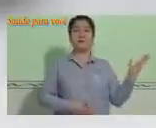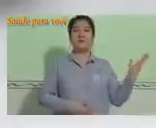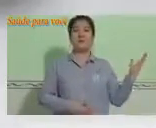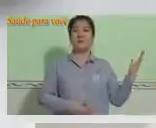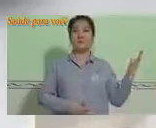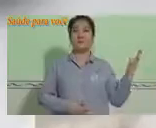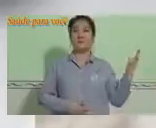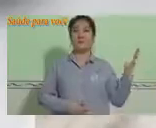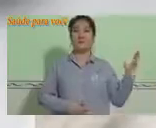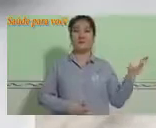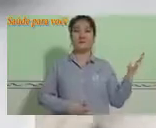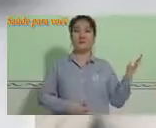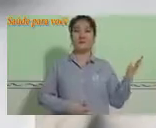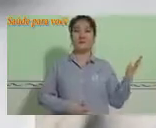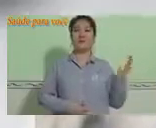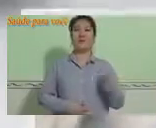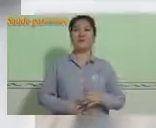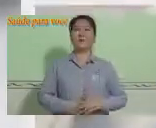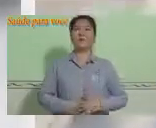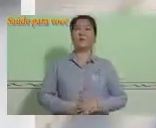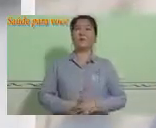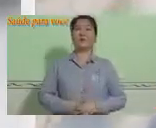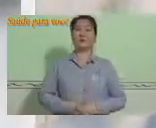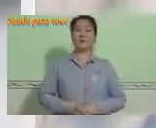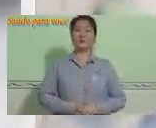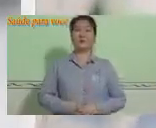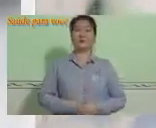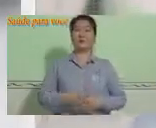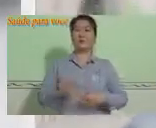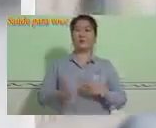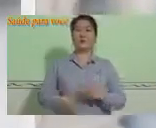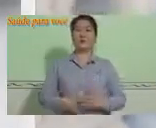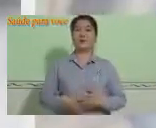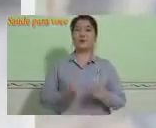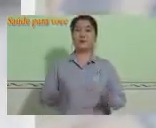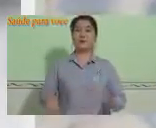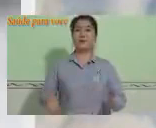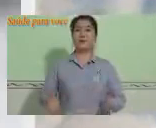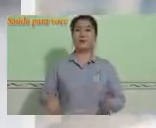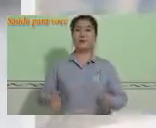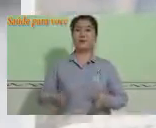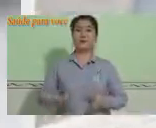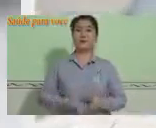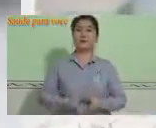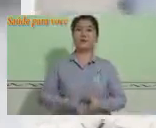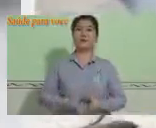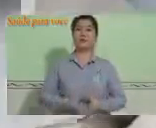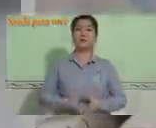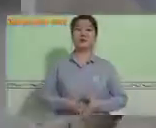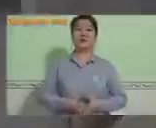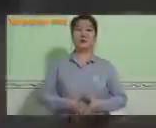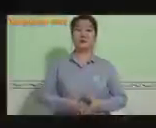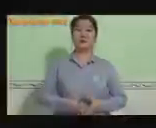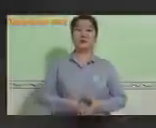3.CRIALMAMBIENTSONFORTA-VLNOQUIORTO na hora de dormir, vírgula, o quarto do bebê deve estar nem muito quente, vírgula, nem frio, vírgula, é difícil reduzir o barulho e a